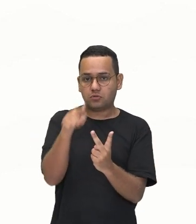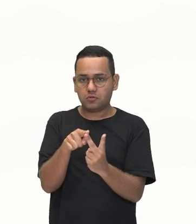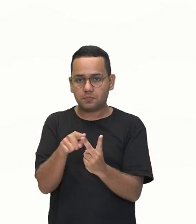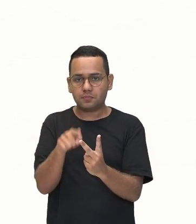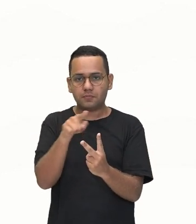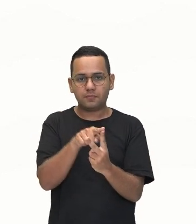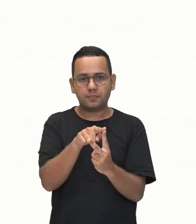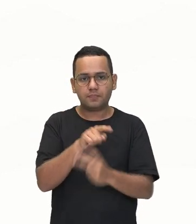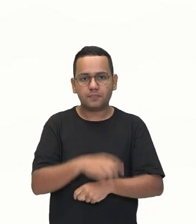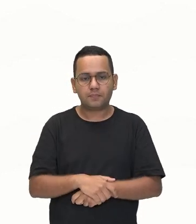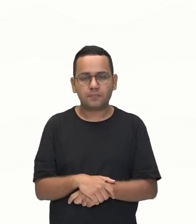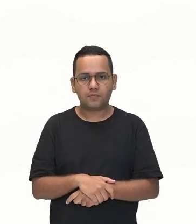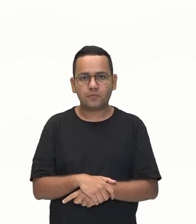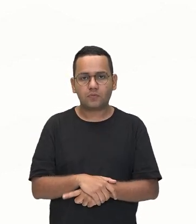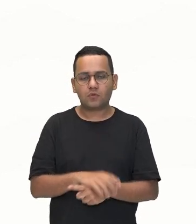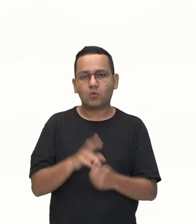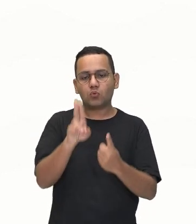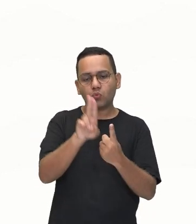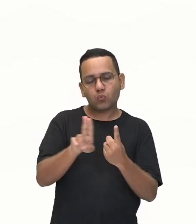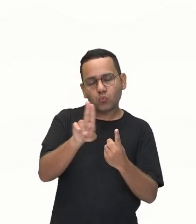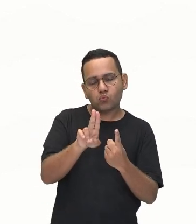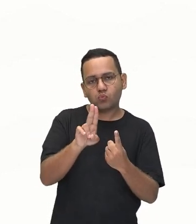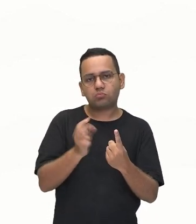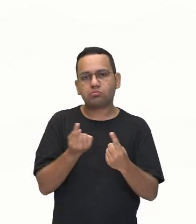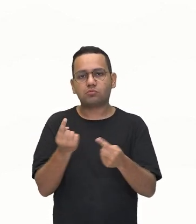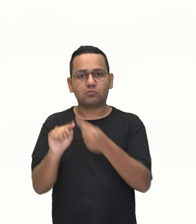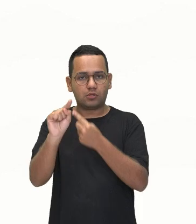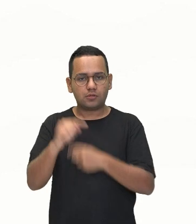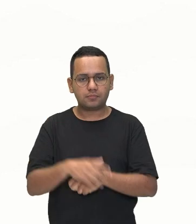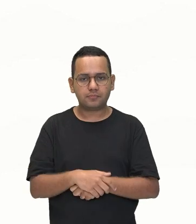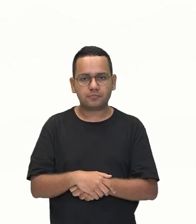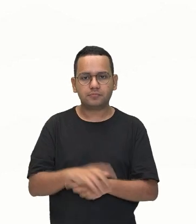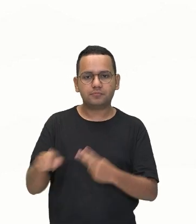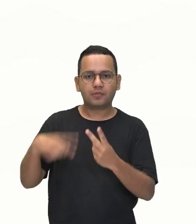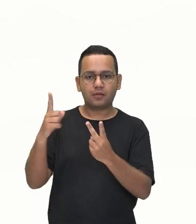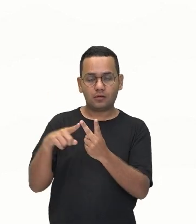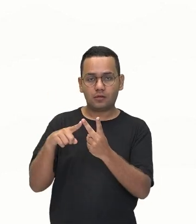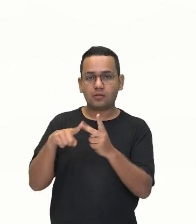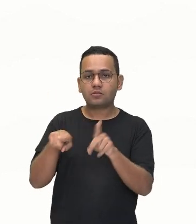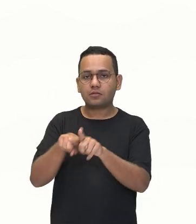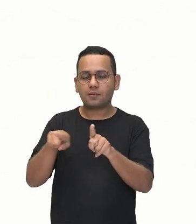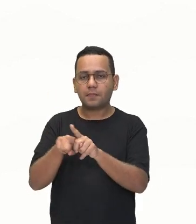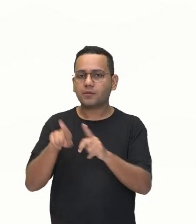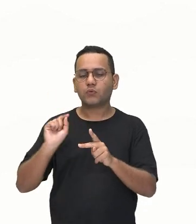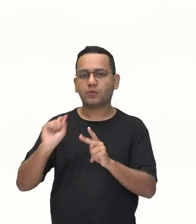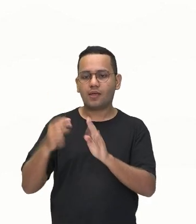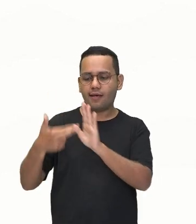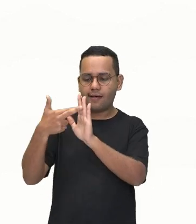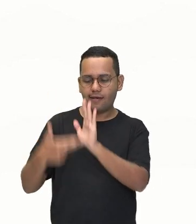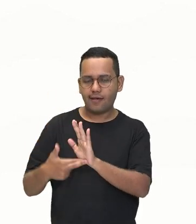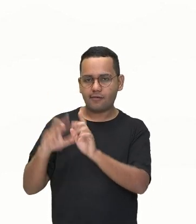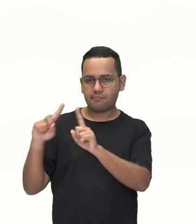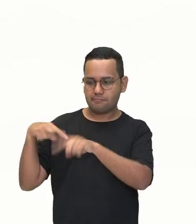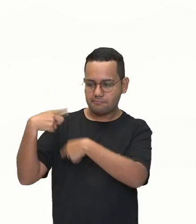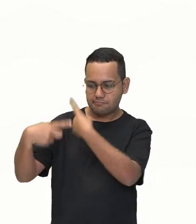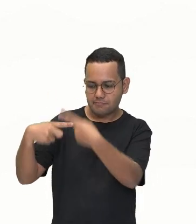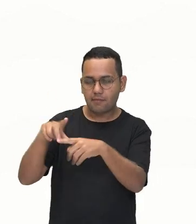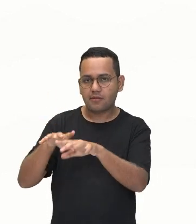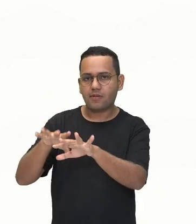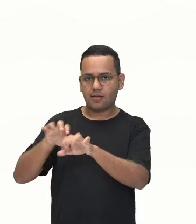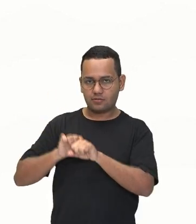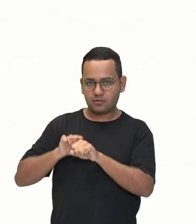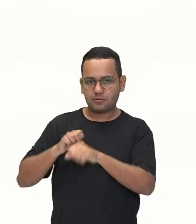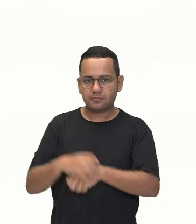uso e desuso, né, e a lei de herança dos caracteres adquiridos.